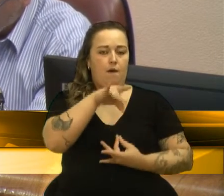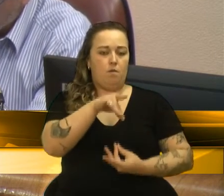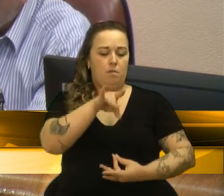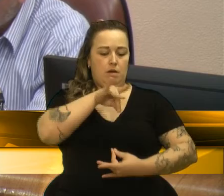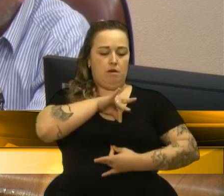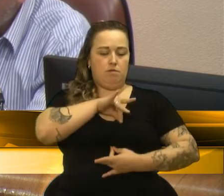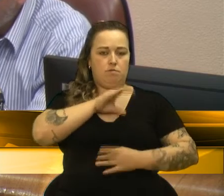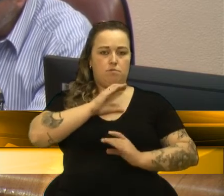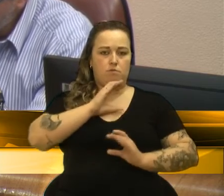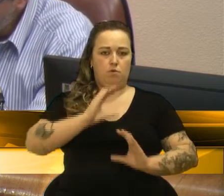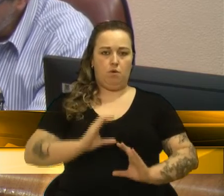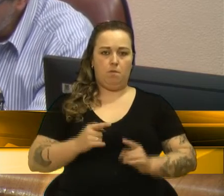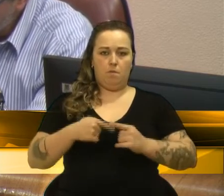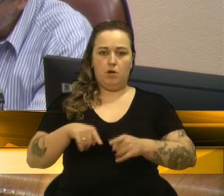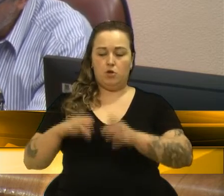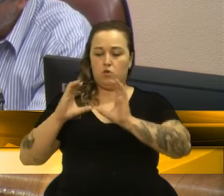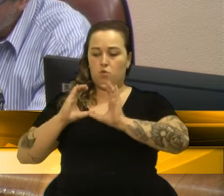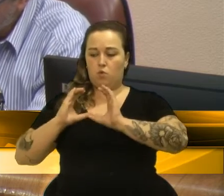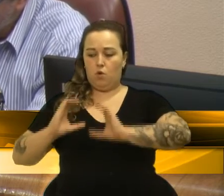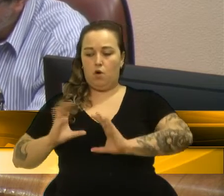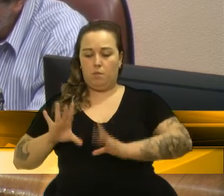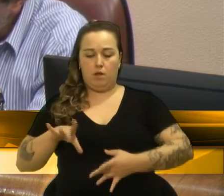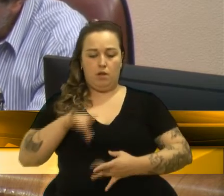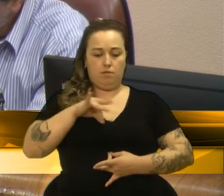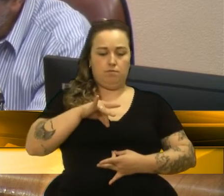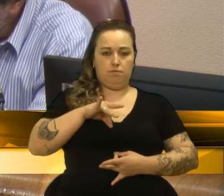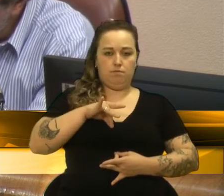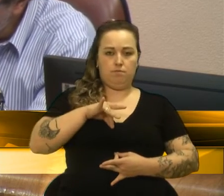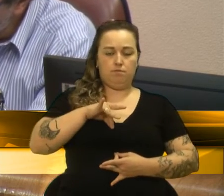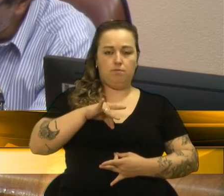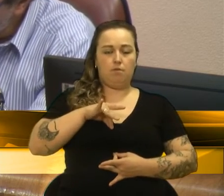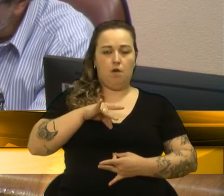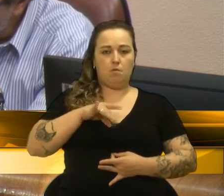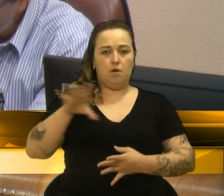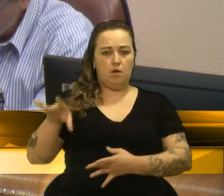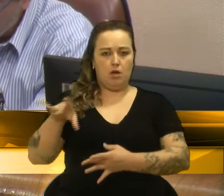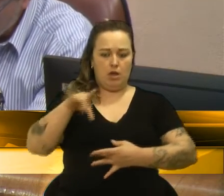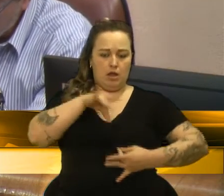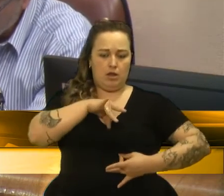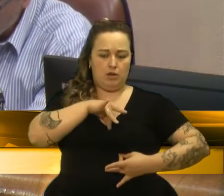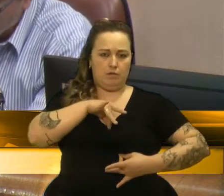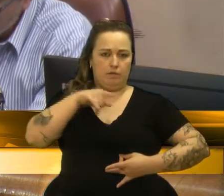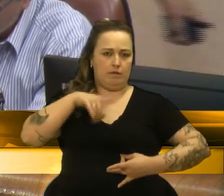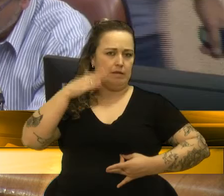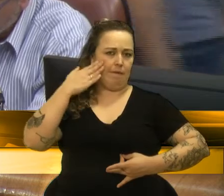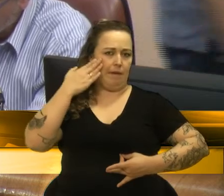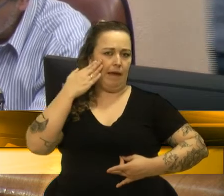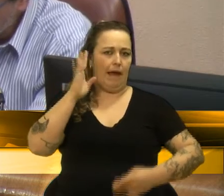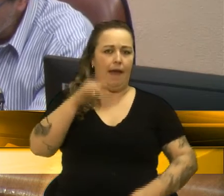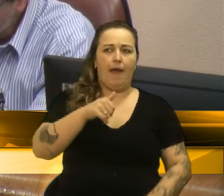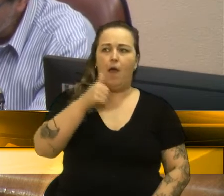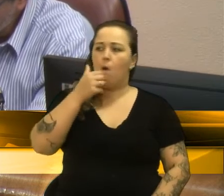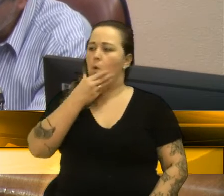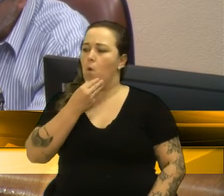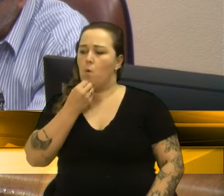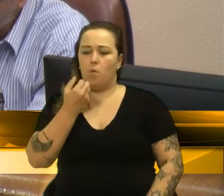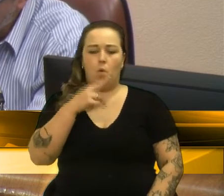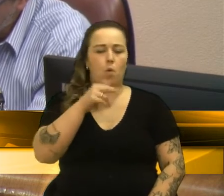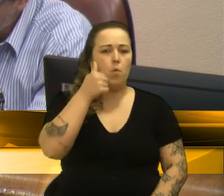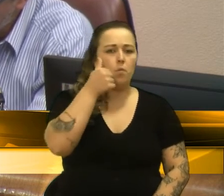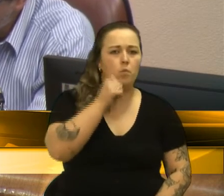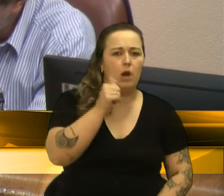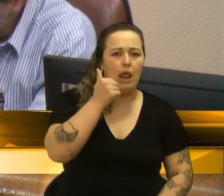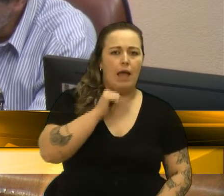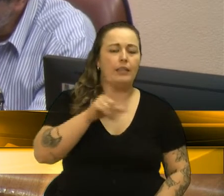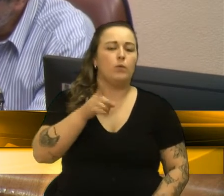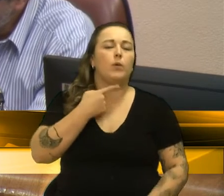corpo, mas o corpo que está aprisionado à alma. O gênero não surge a partir da imposição da cultura ou da sociedade ao